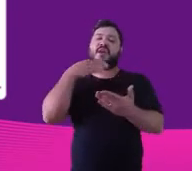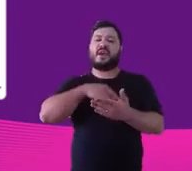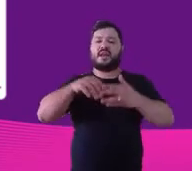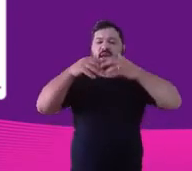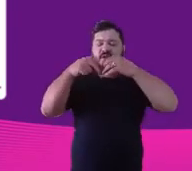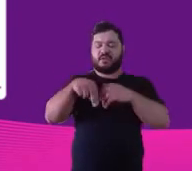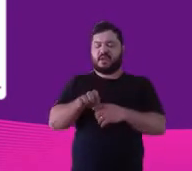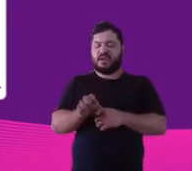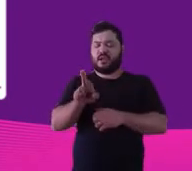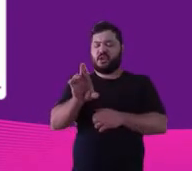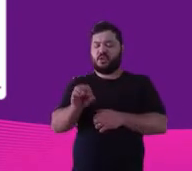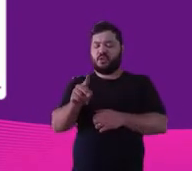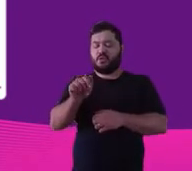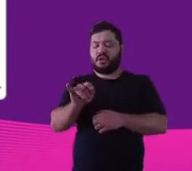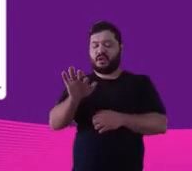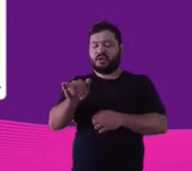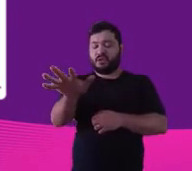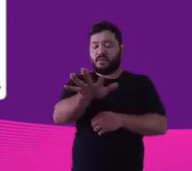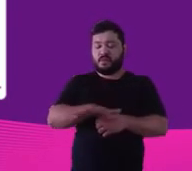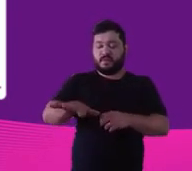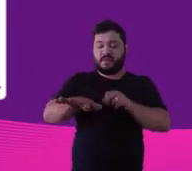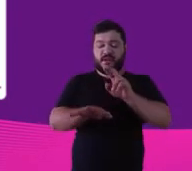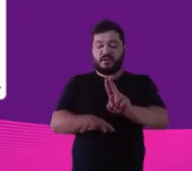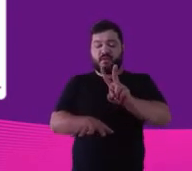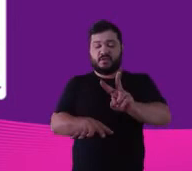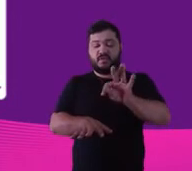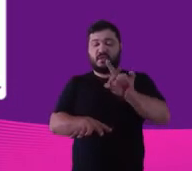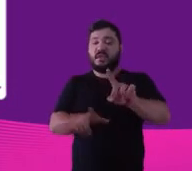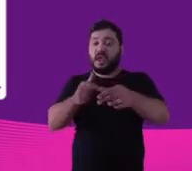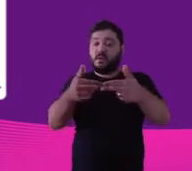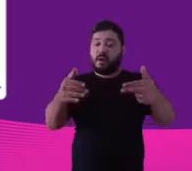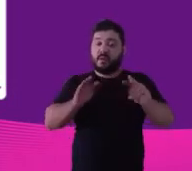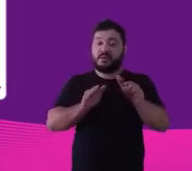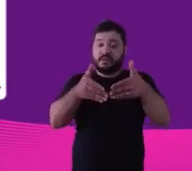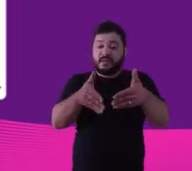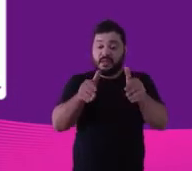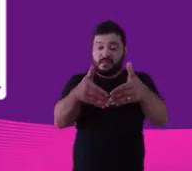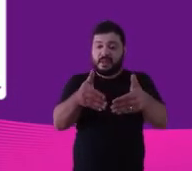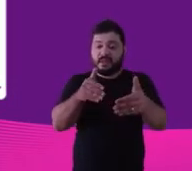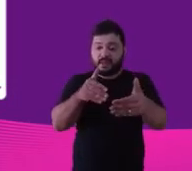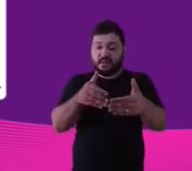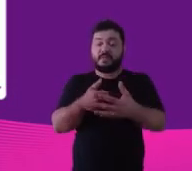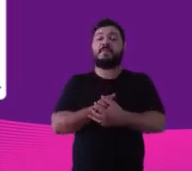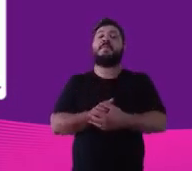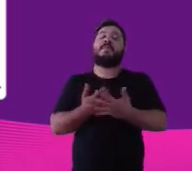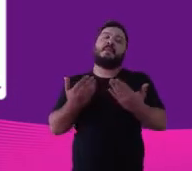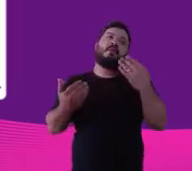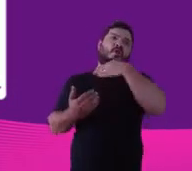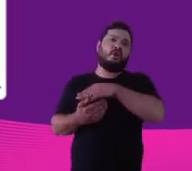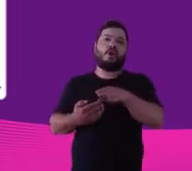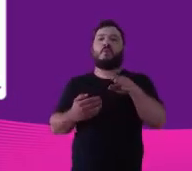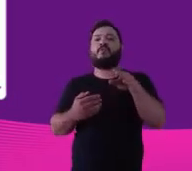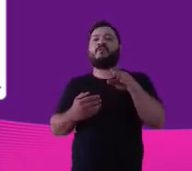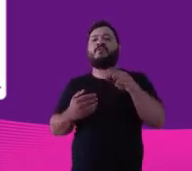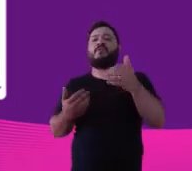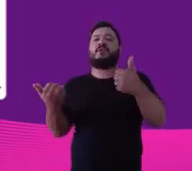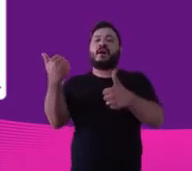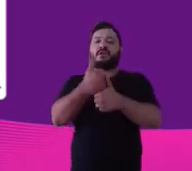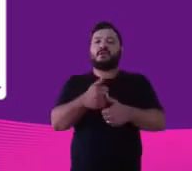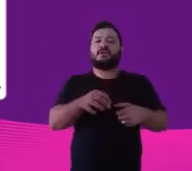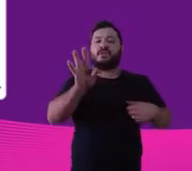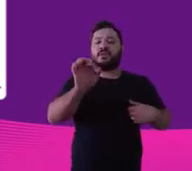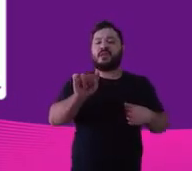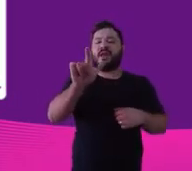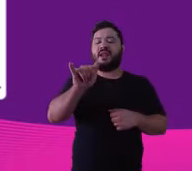que a neuropatia periférica dúvida entender é um fator limitante né e obviamente a substituição da